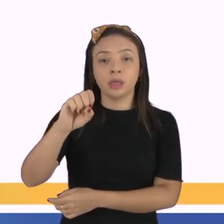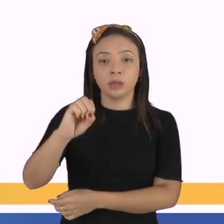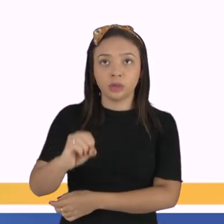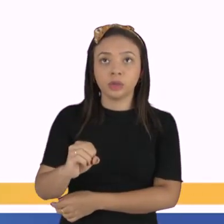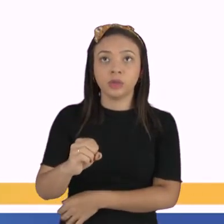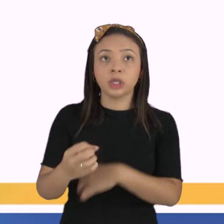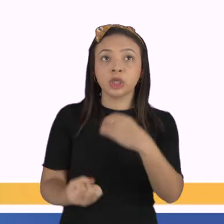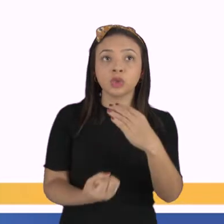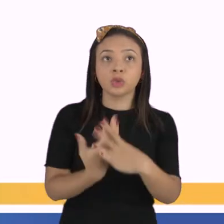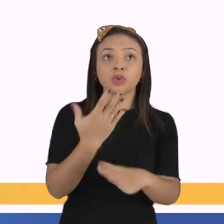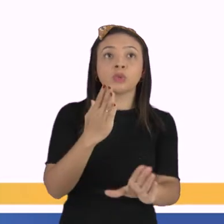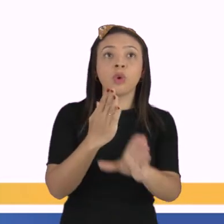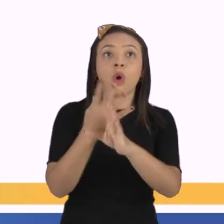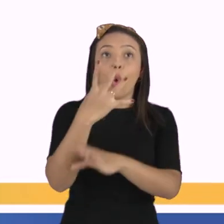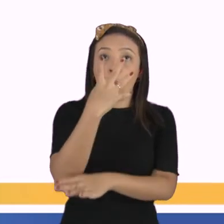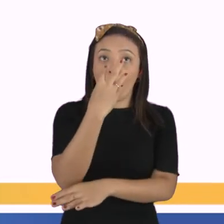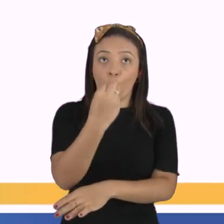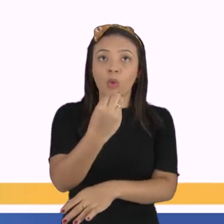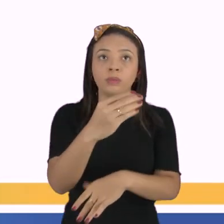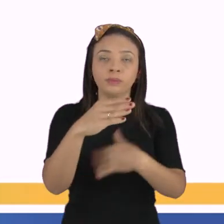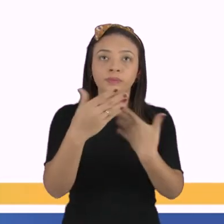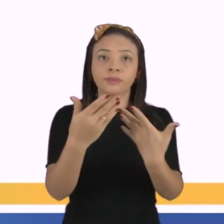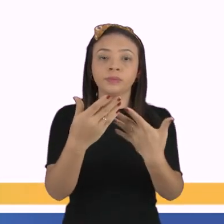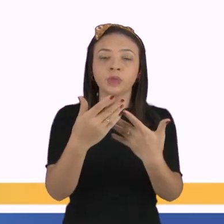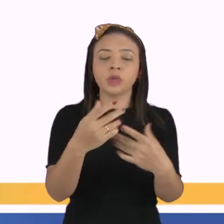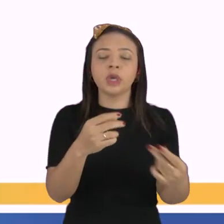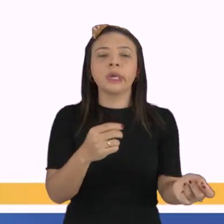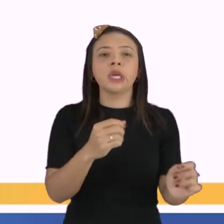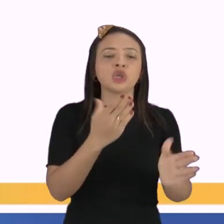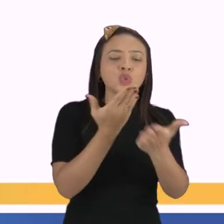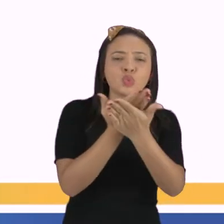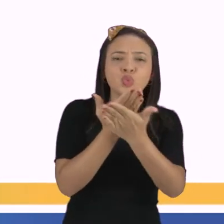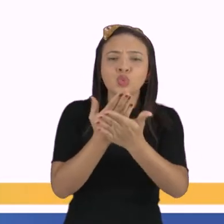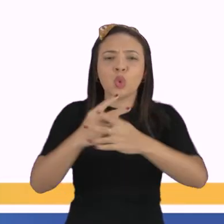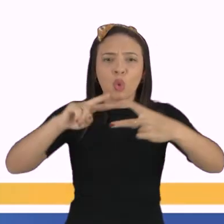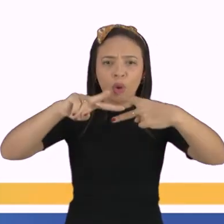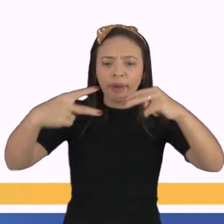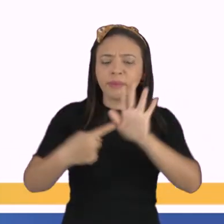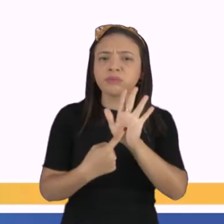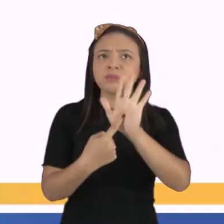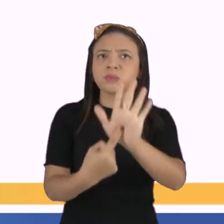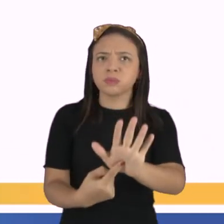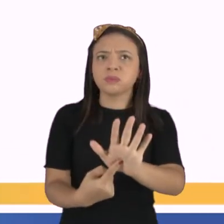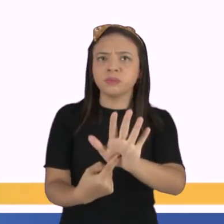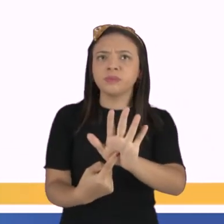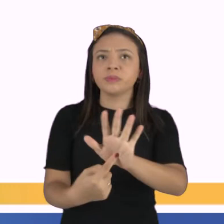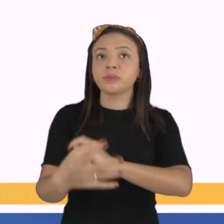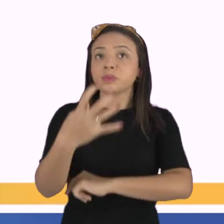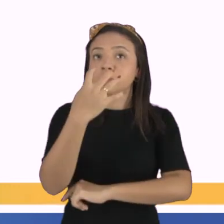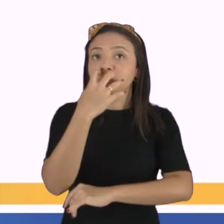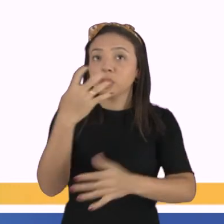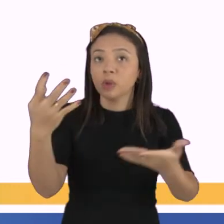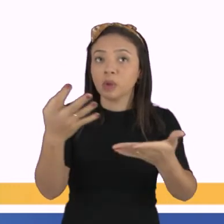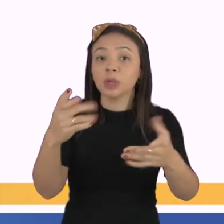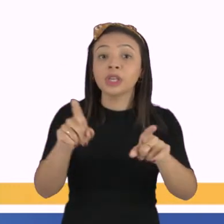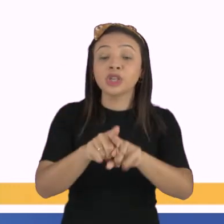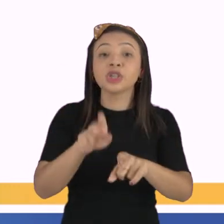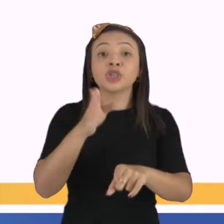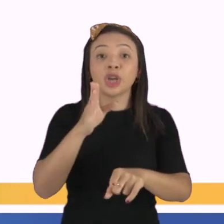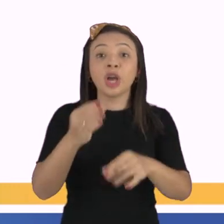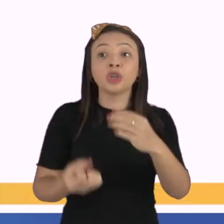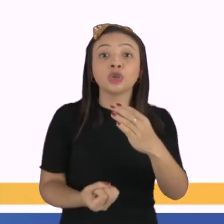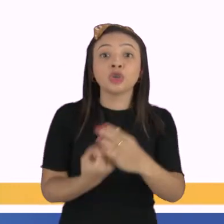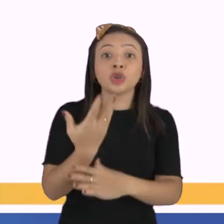dos lobos, chacais e raposas. Estudos de DNA, eles mostram que os cães atuais, eles são